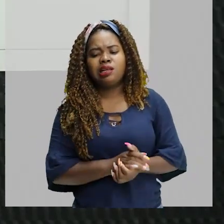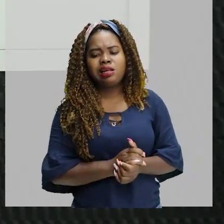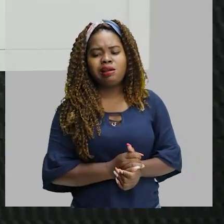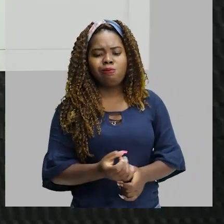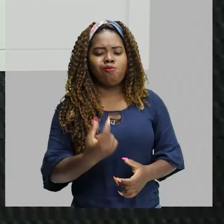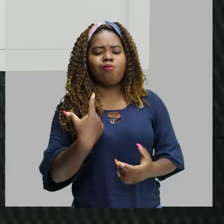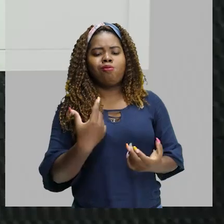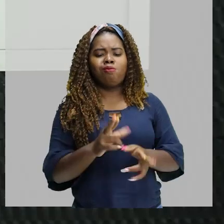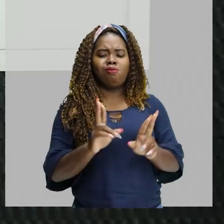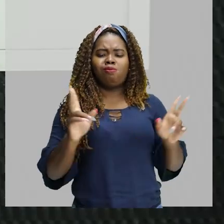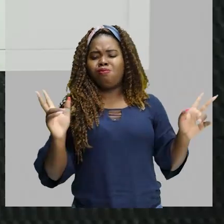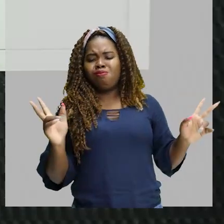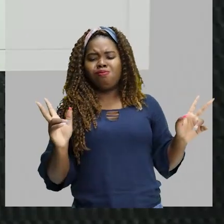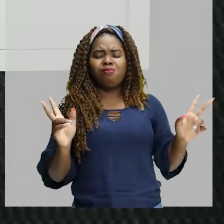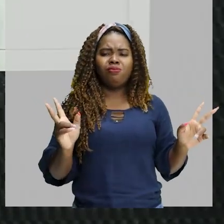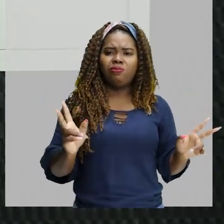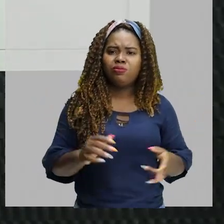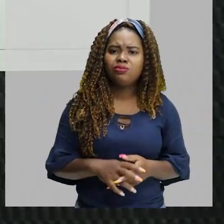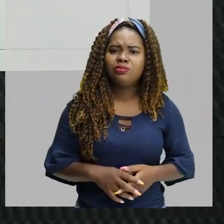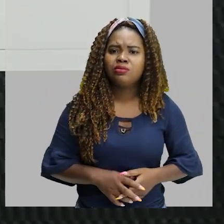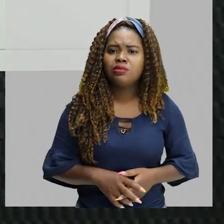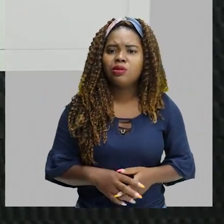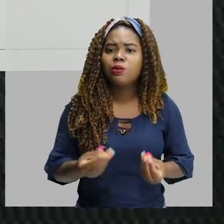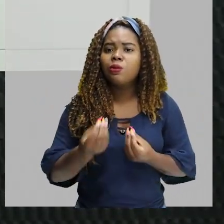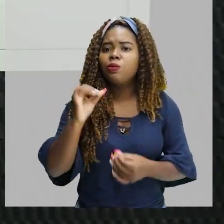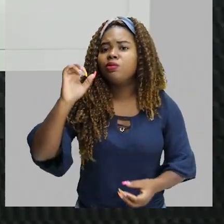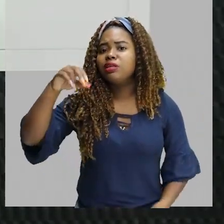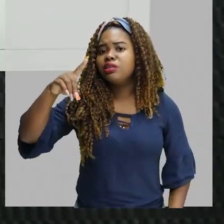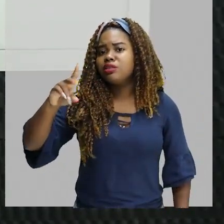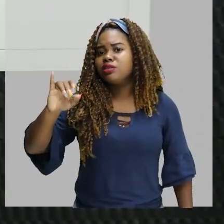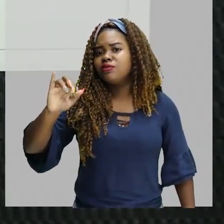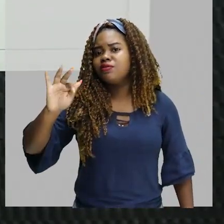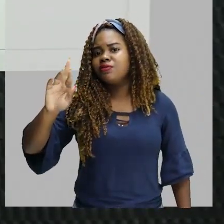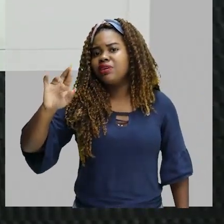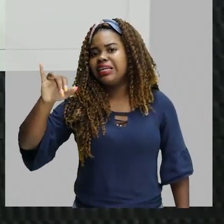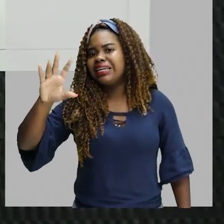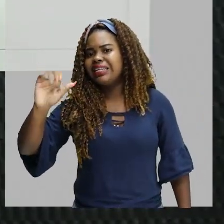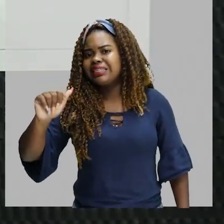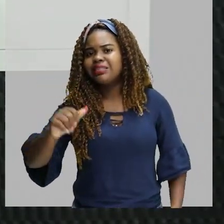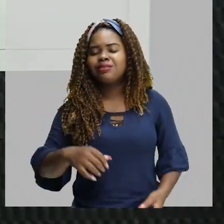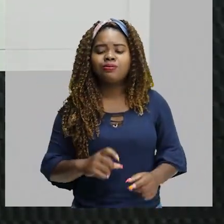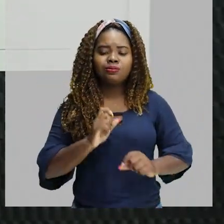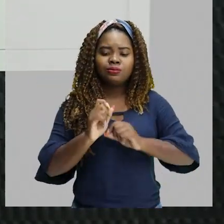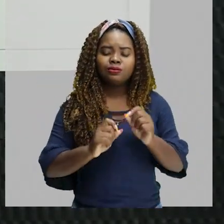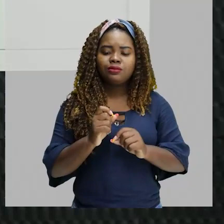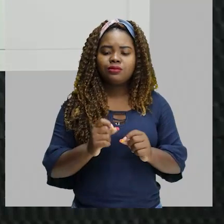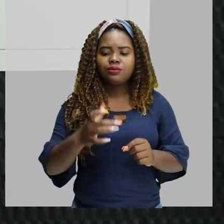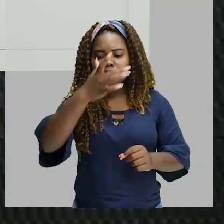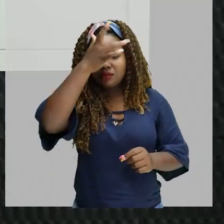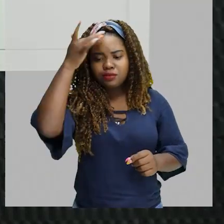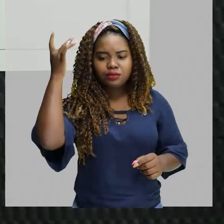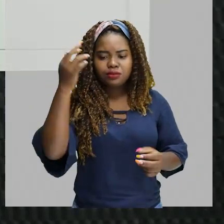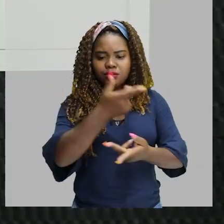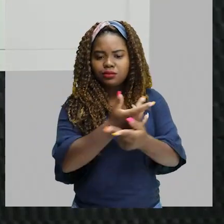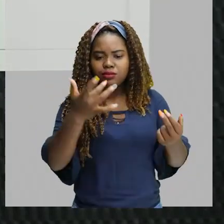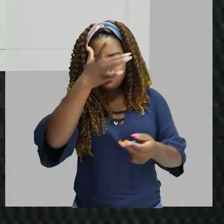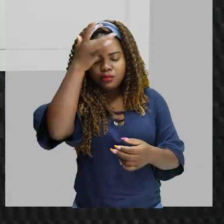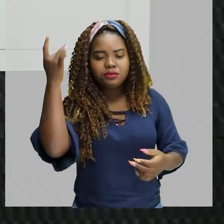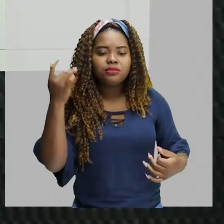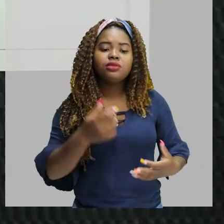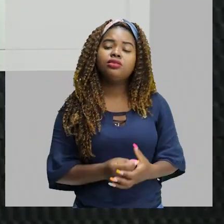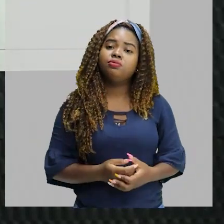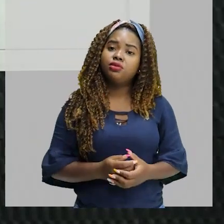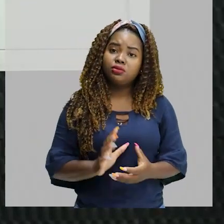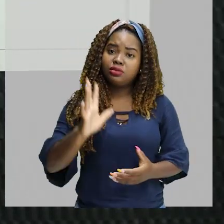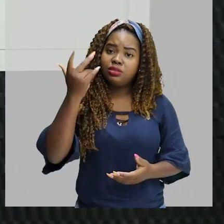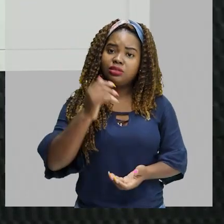certo? O que seria essa indiferença? Essa indiferença é a que a maior parte das pessoas, na verdade, acabam fazendo.